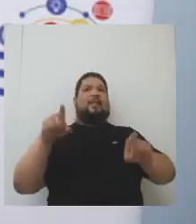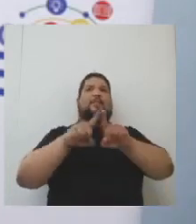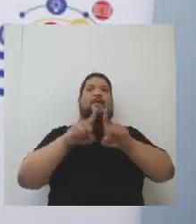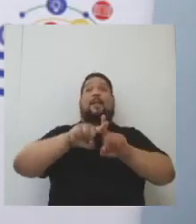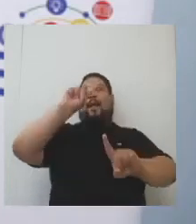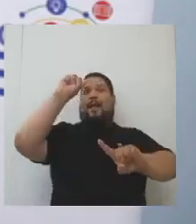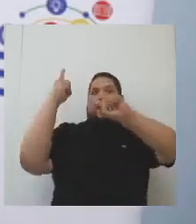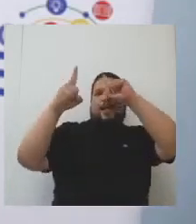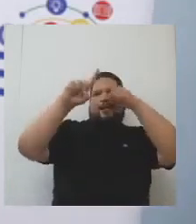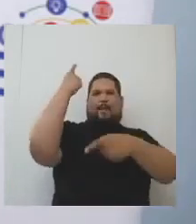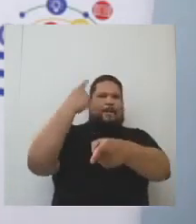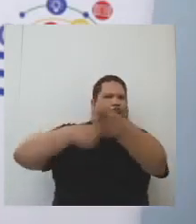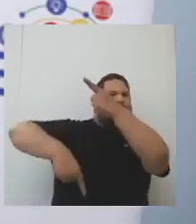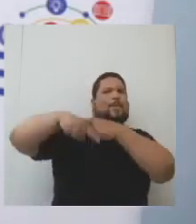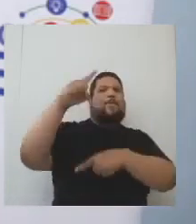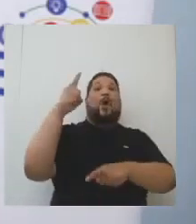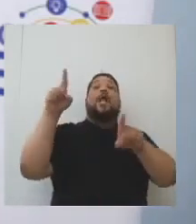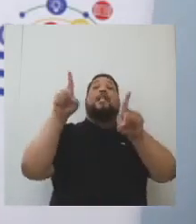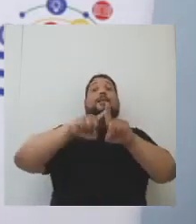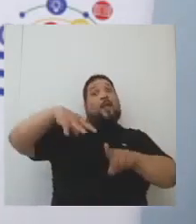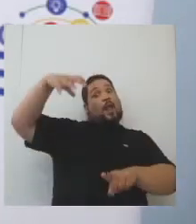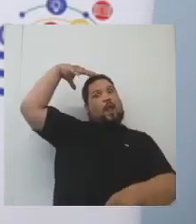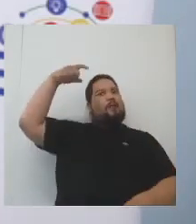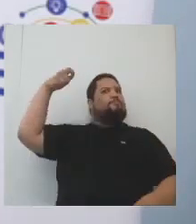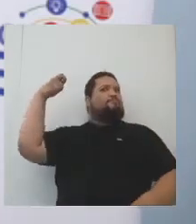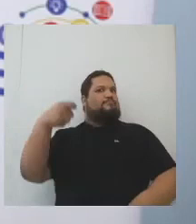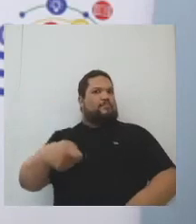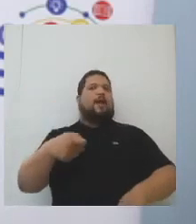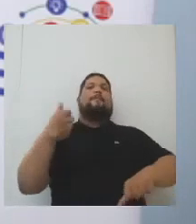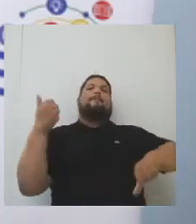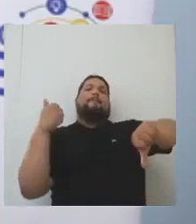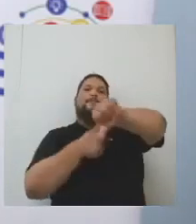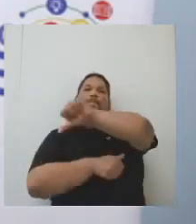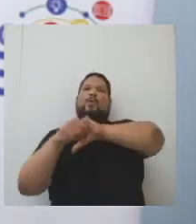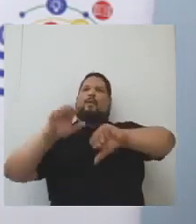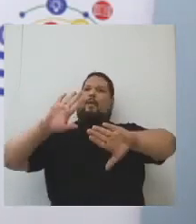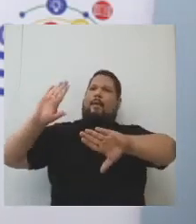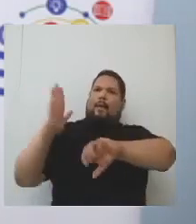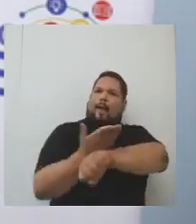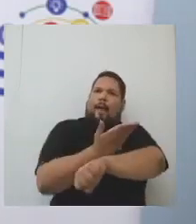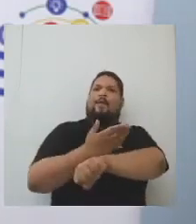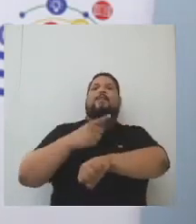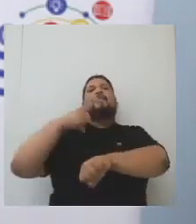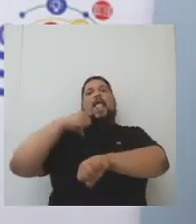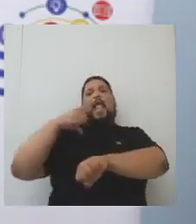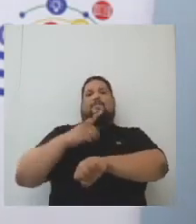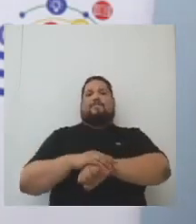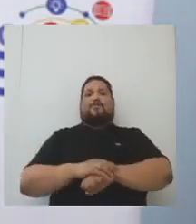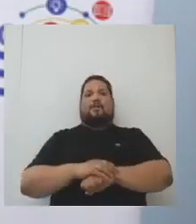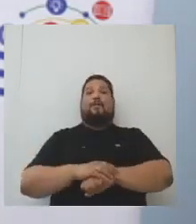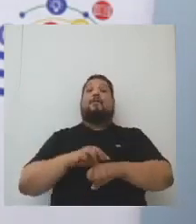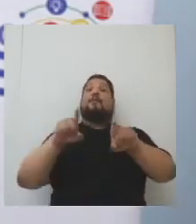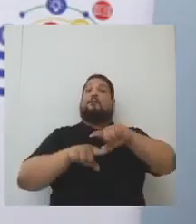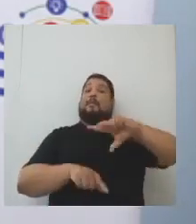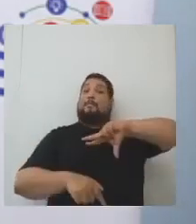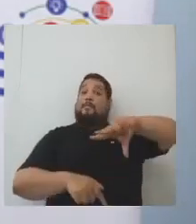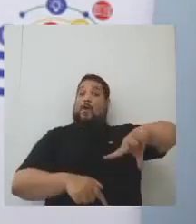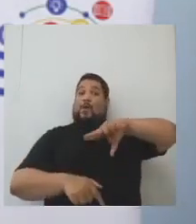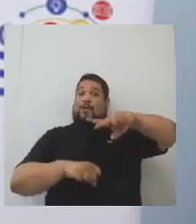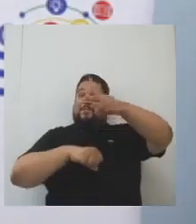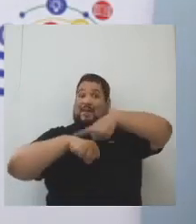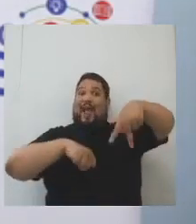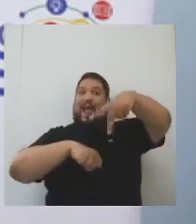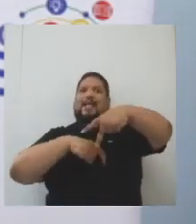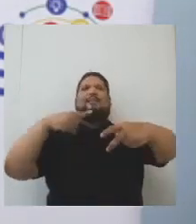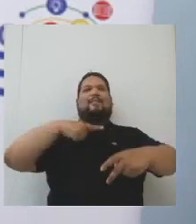revolucionárias. As monarquias absolutistas, pessoal, estavam sendo, na verdade, depostas. E Portugal possuía uma